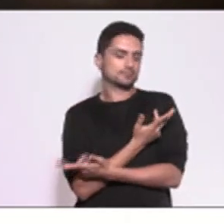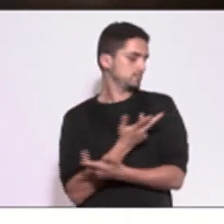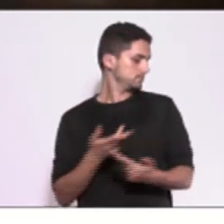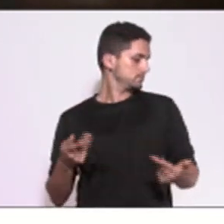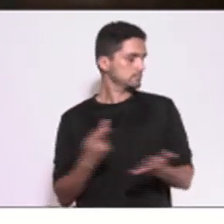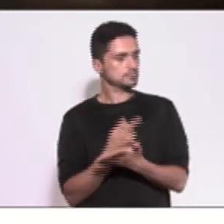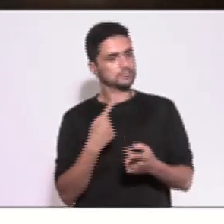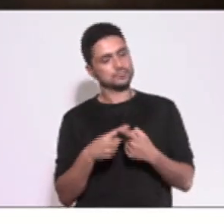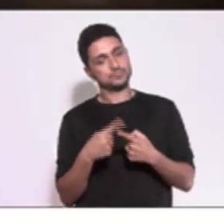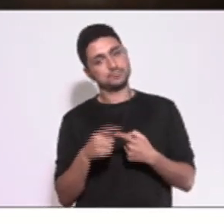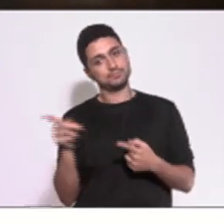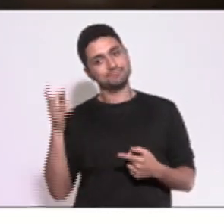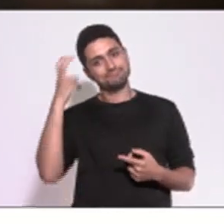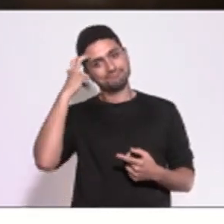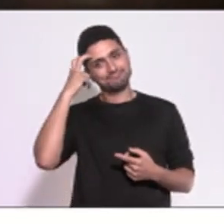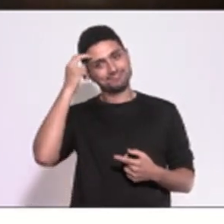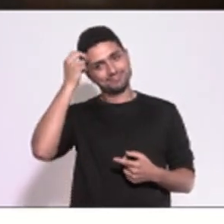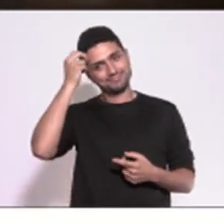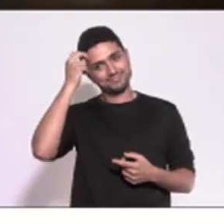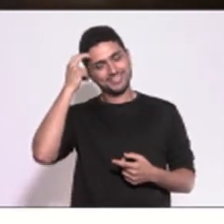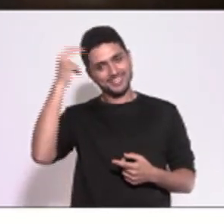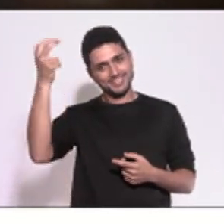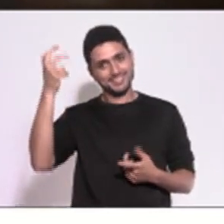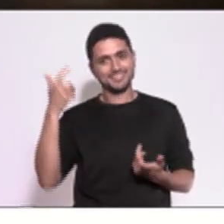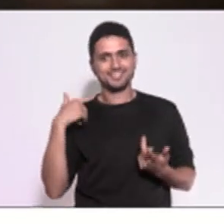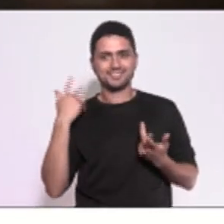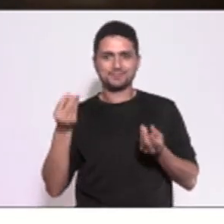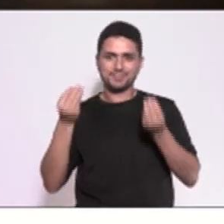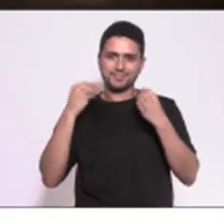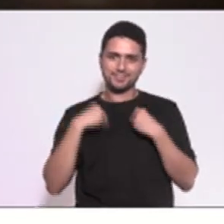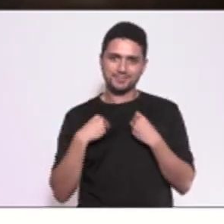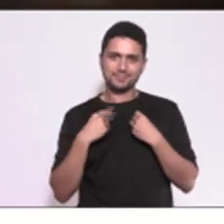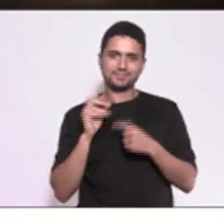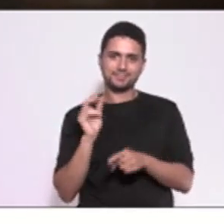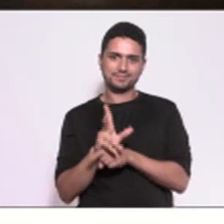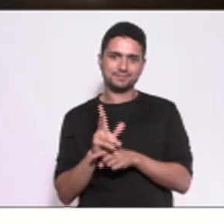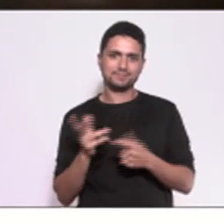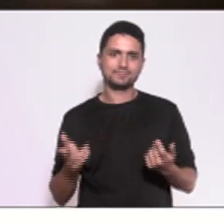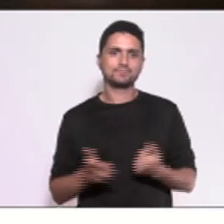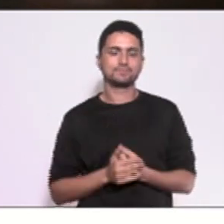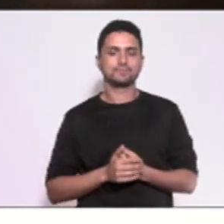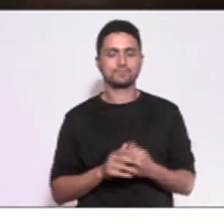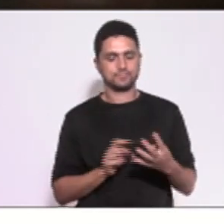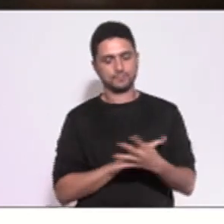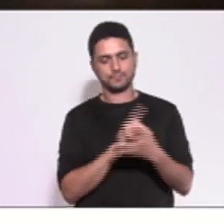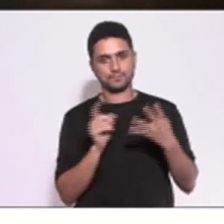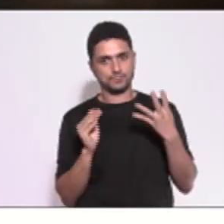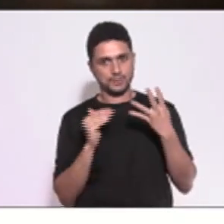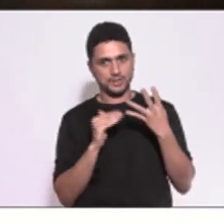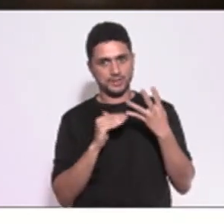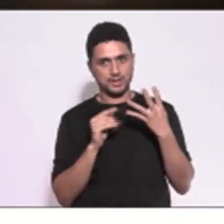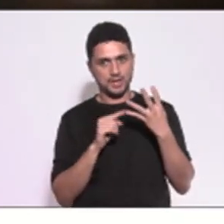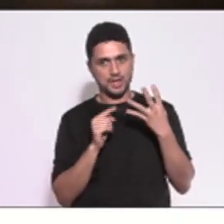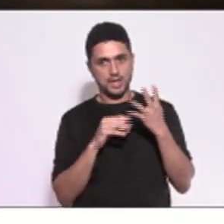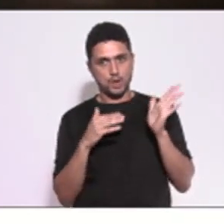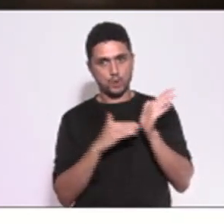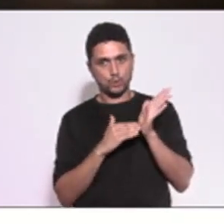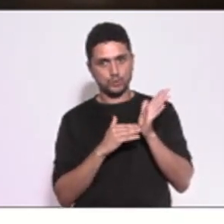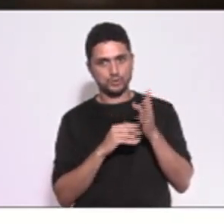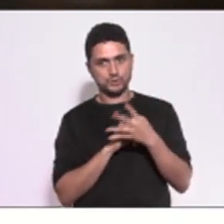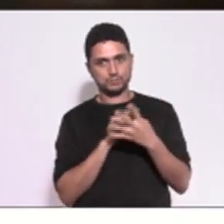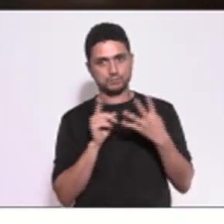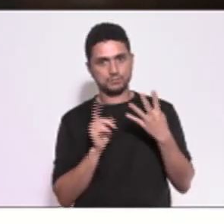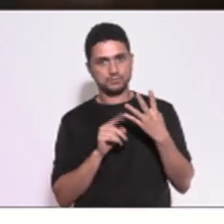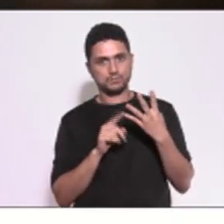de consenso, me deram essa honraria. E a última data, que é uma data que ela vem